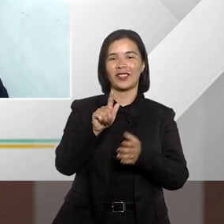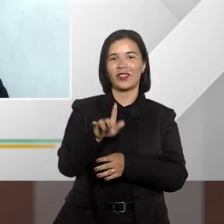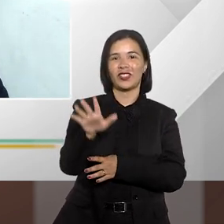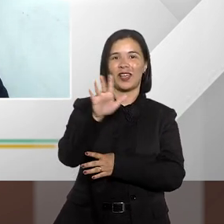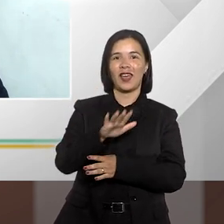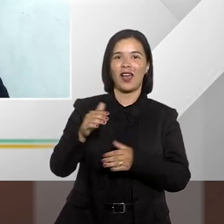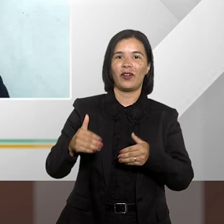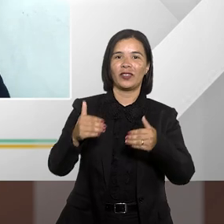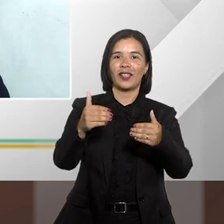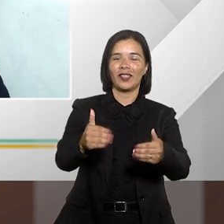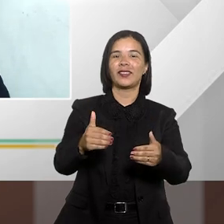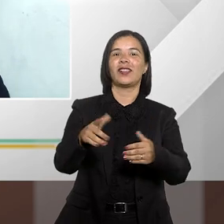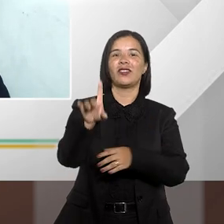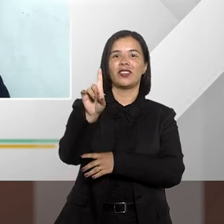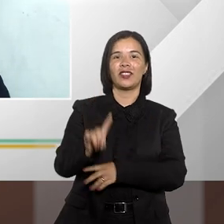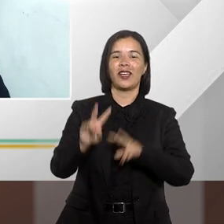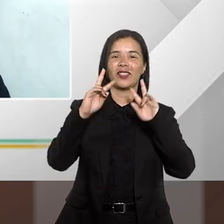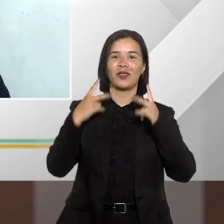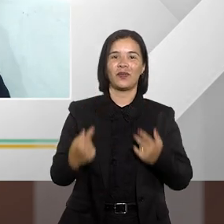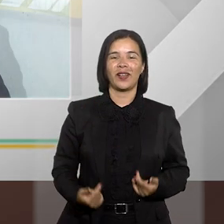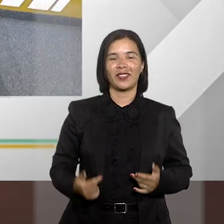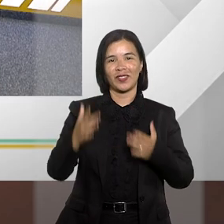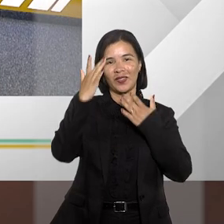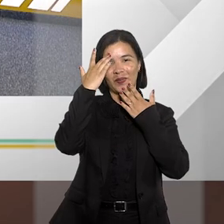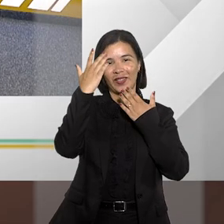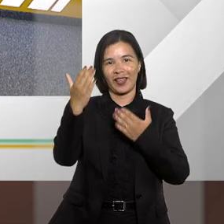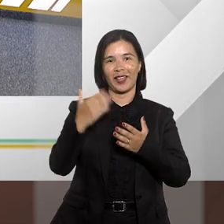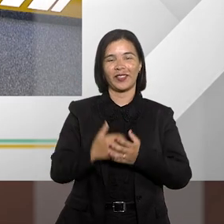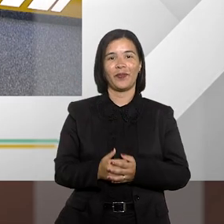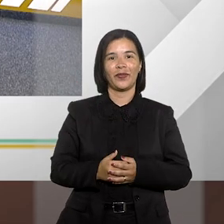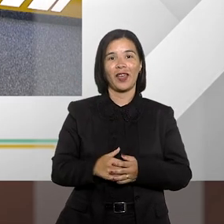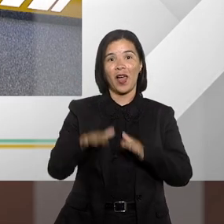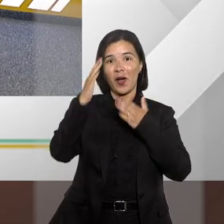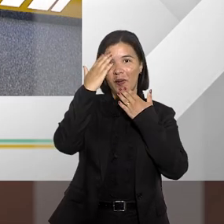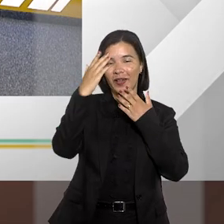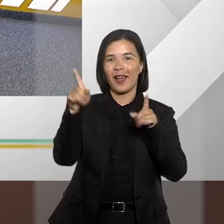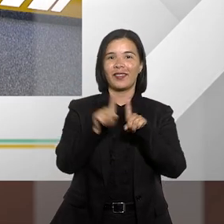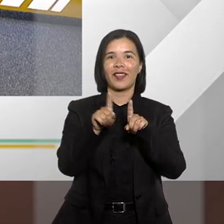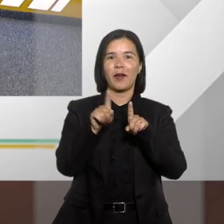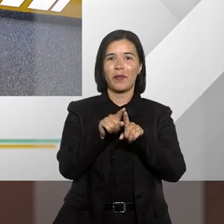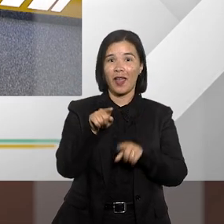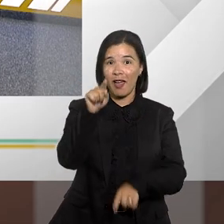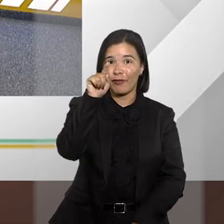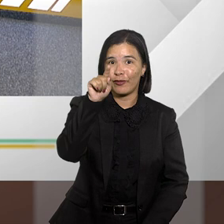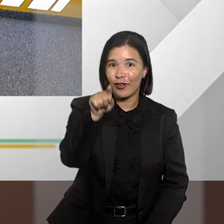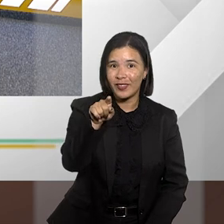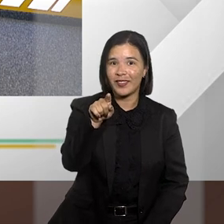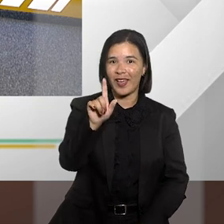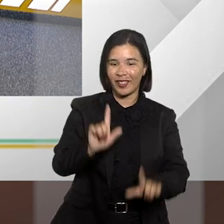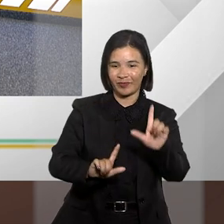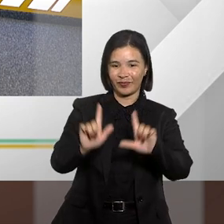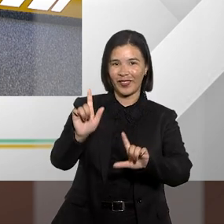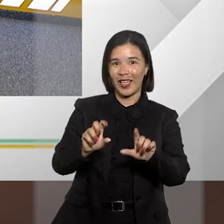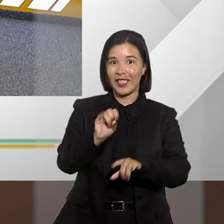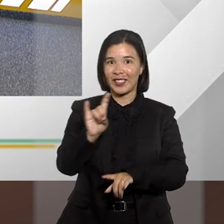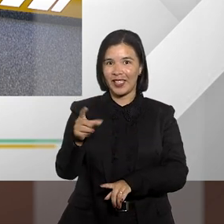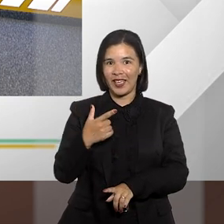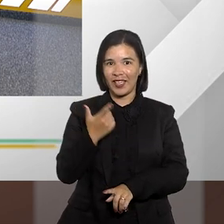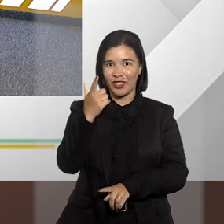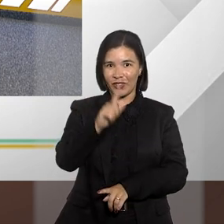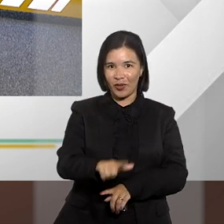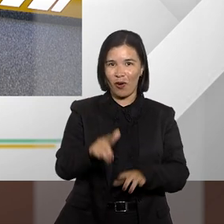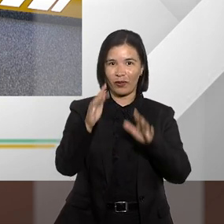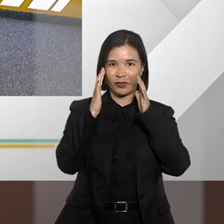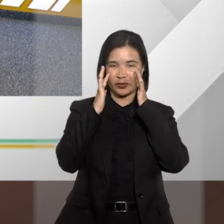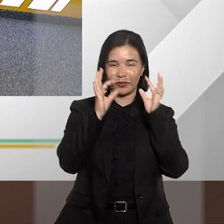Nacional LGBTQIA+. Contem conosco. E obrigada também por sua companhia aí do outro lado. Se quiser conferir novamente este